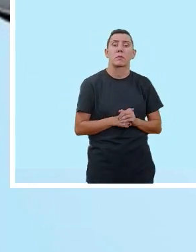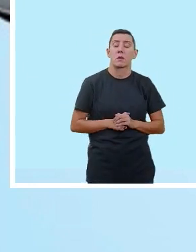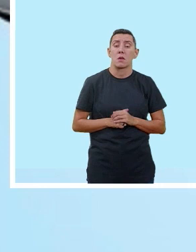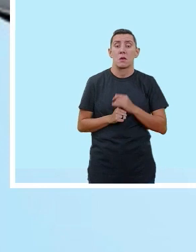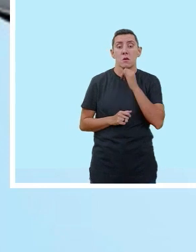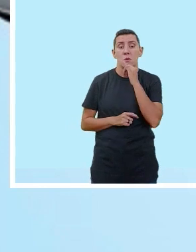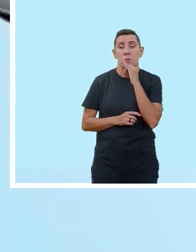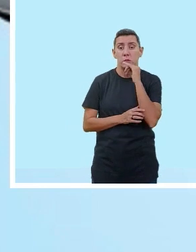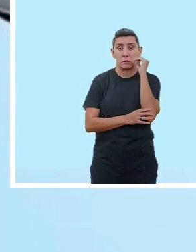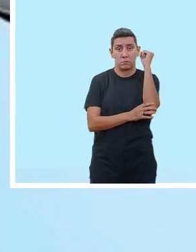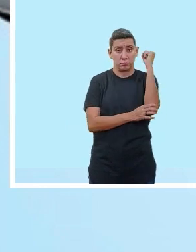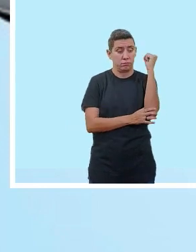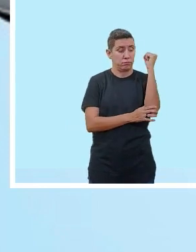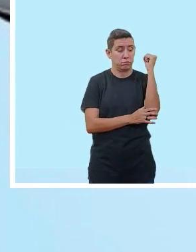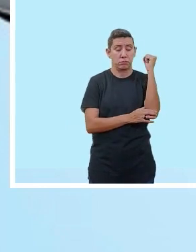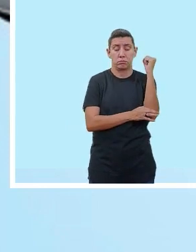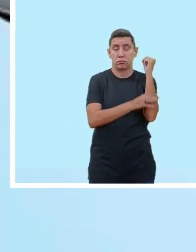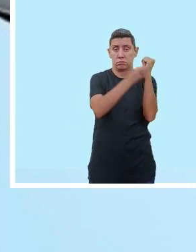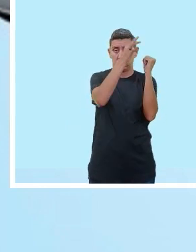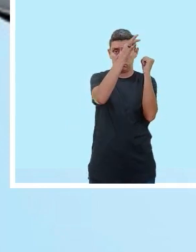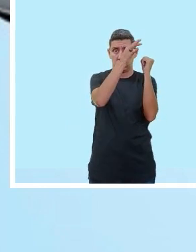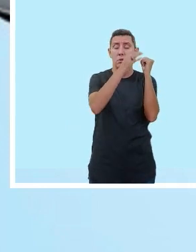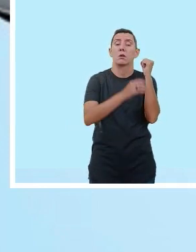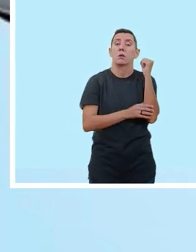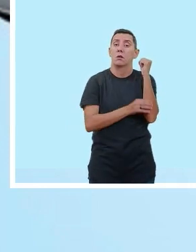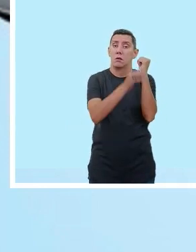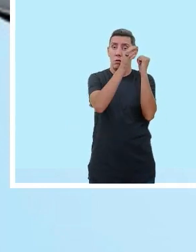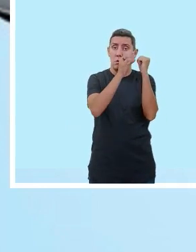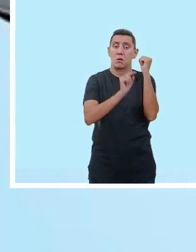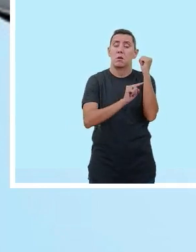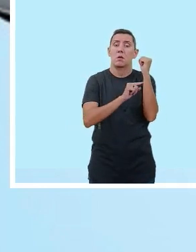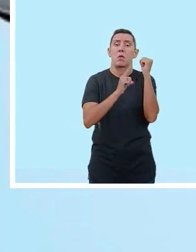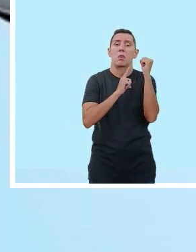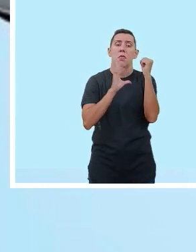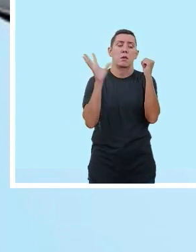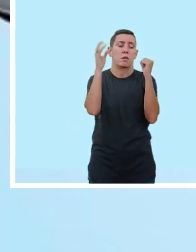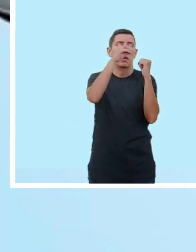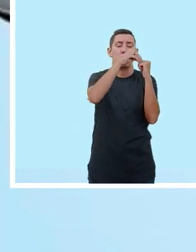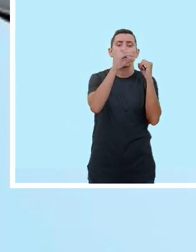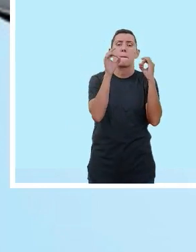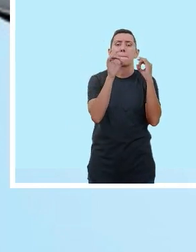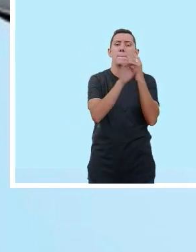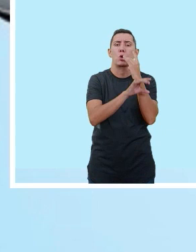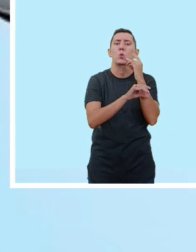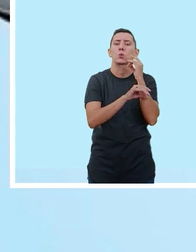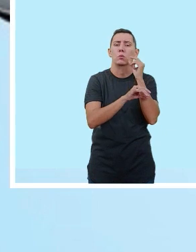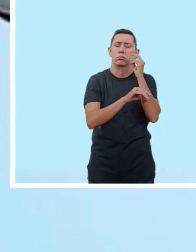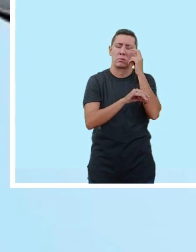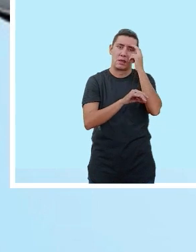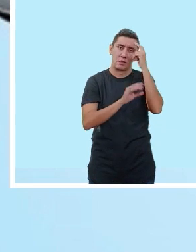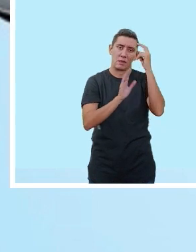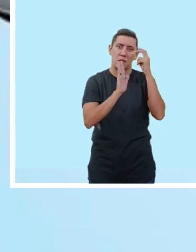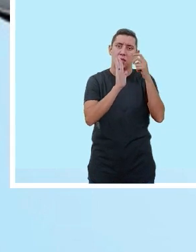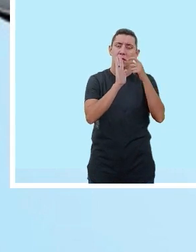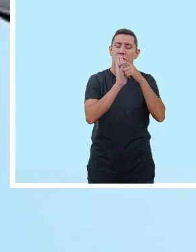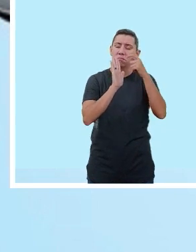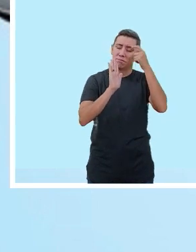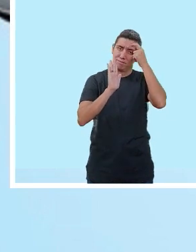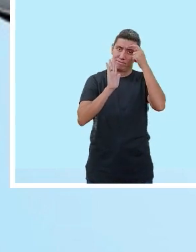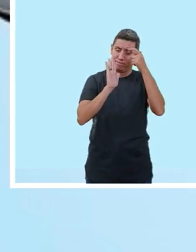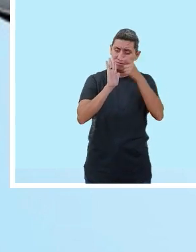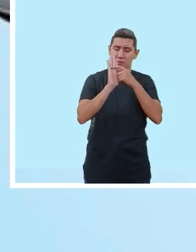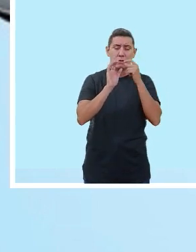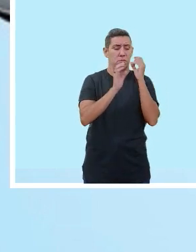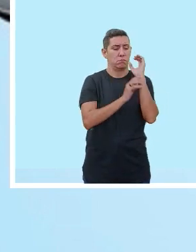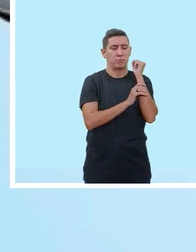você evita ter que fazer essa construção e você reduz significativamente o seu consumo de energia elétrica. Nós temos a questão das salas